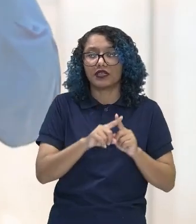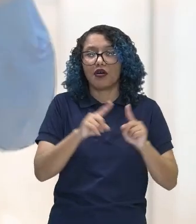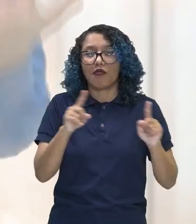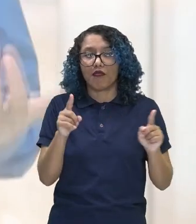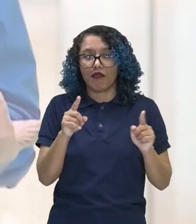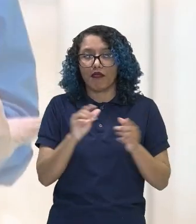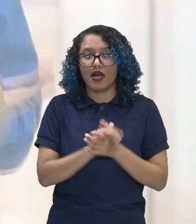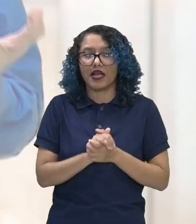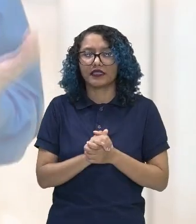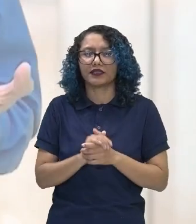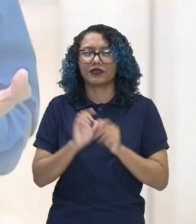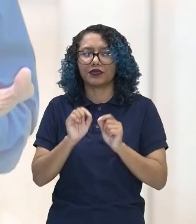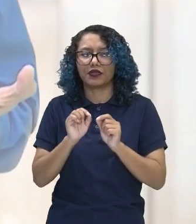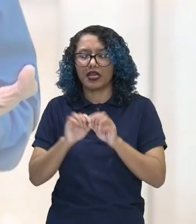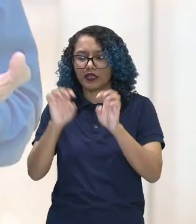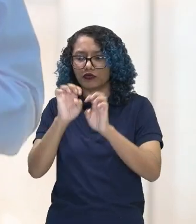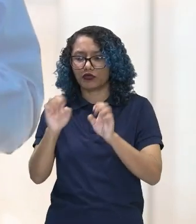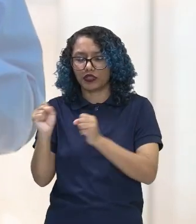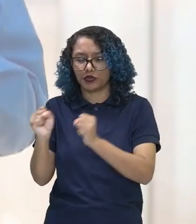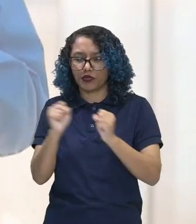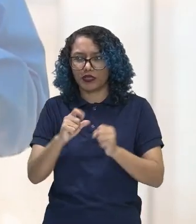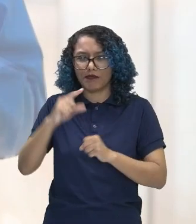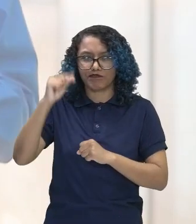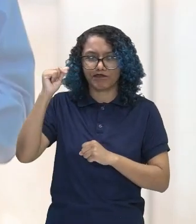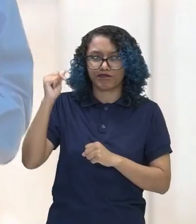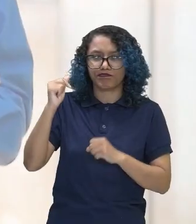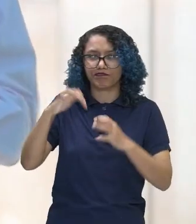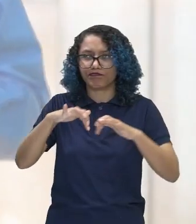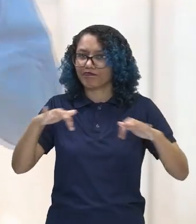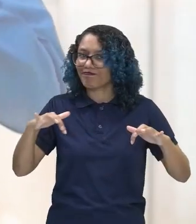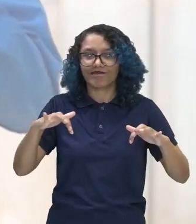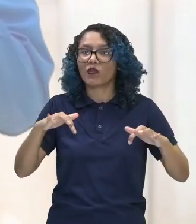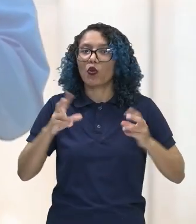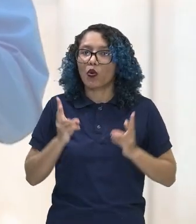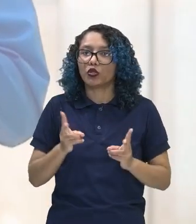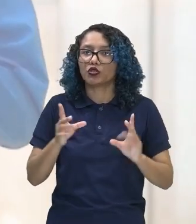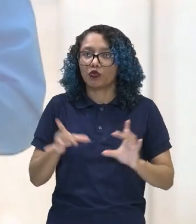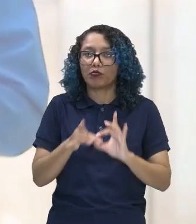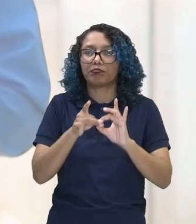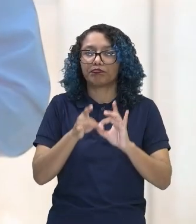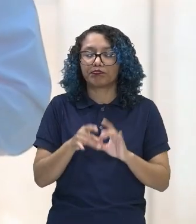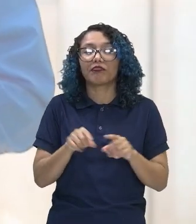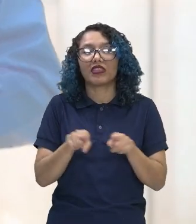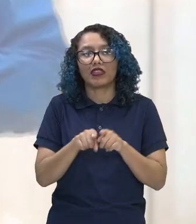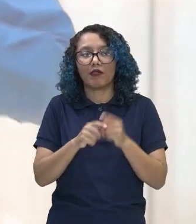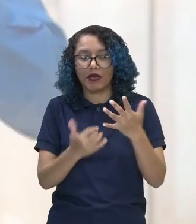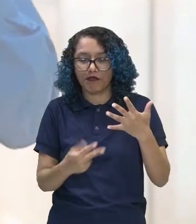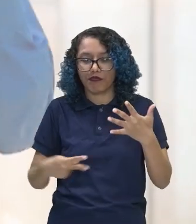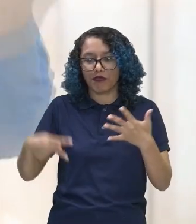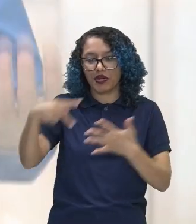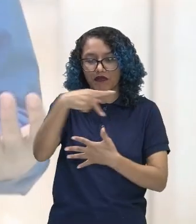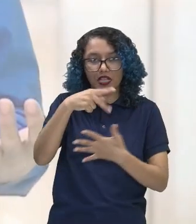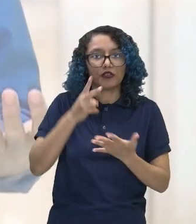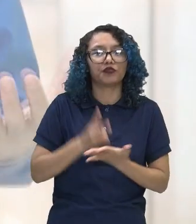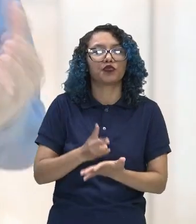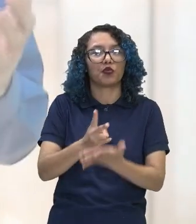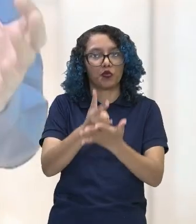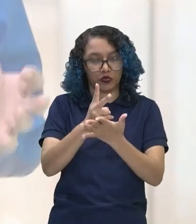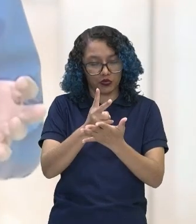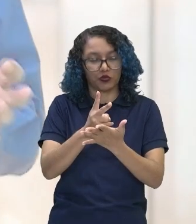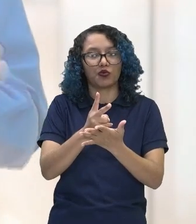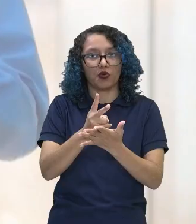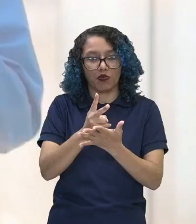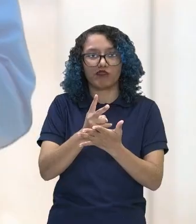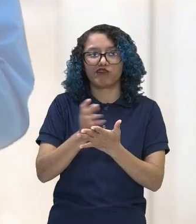estruturas arcaicas de poder. A elite econômica manteve privilégios e as transformações, como